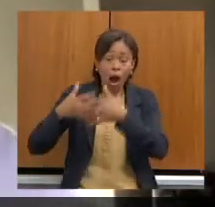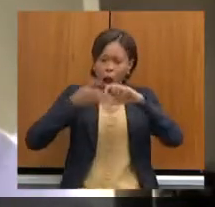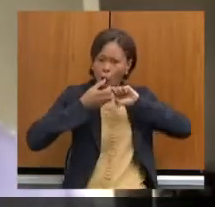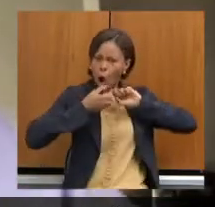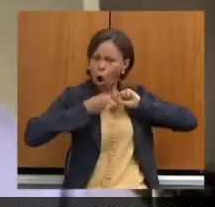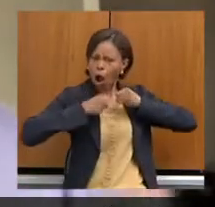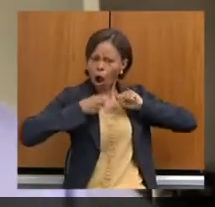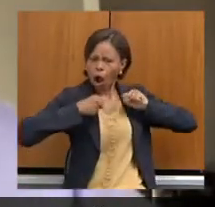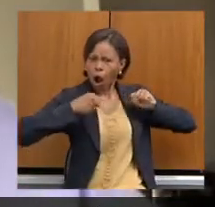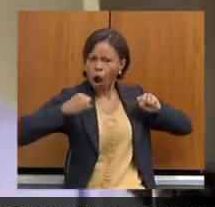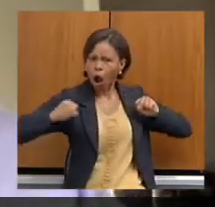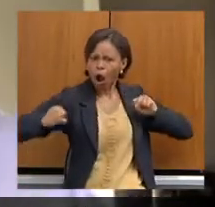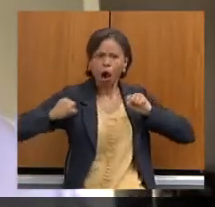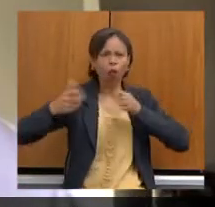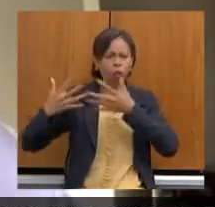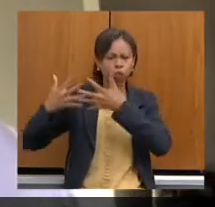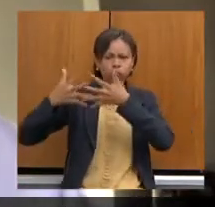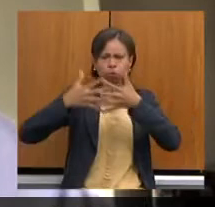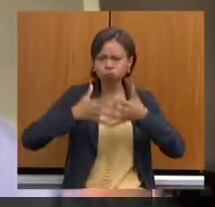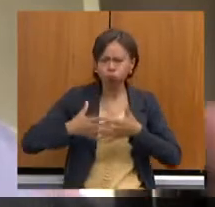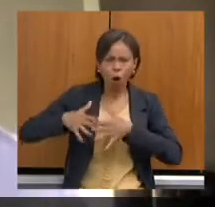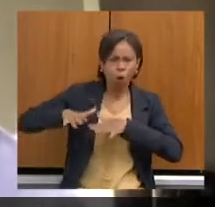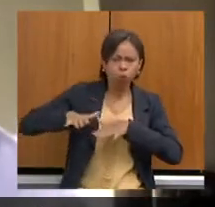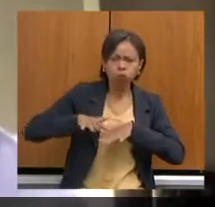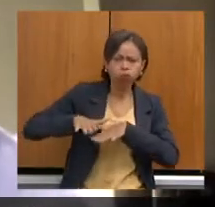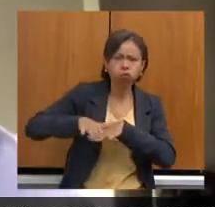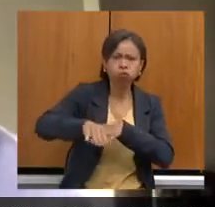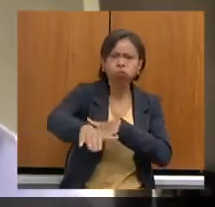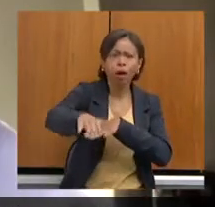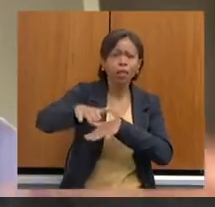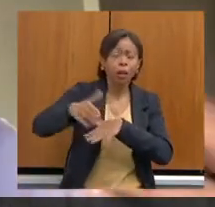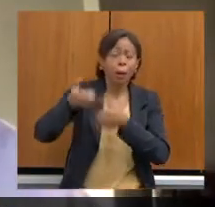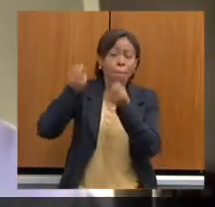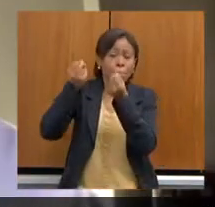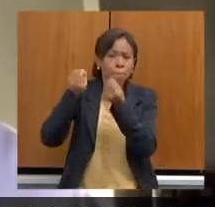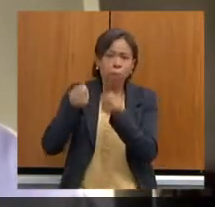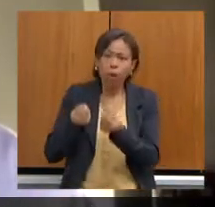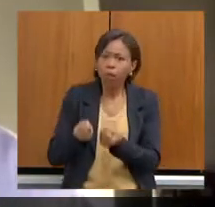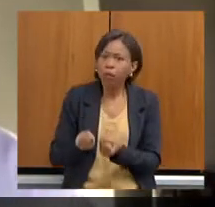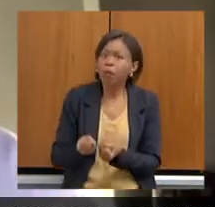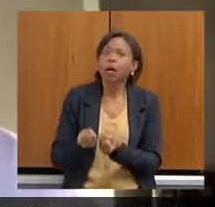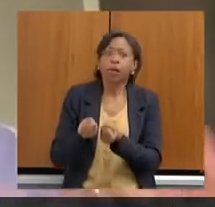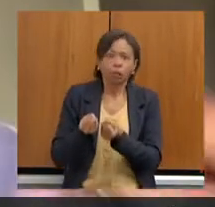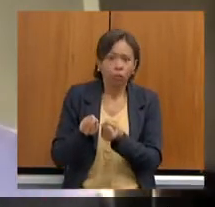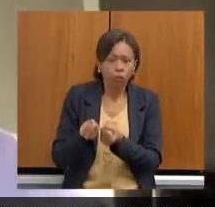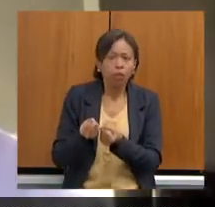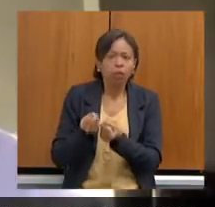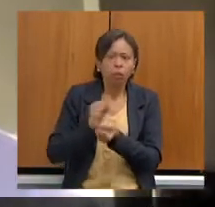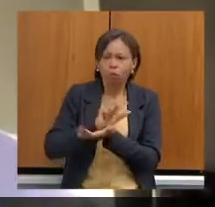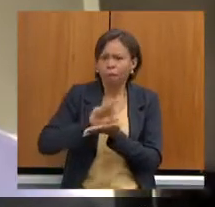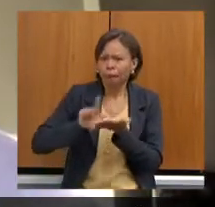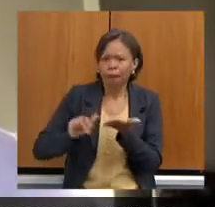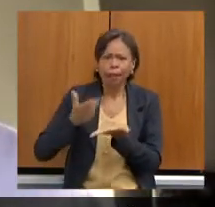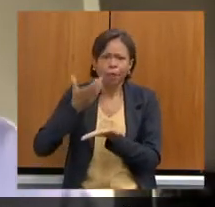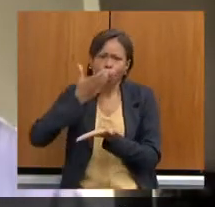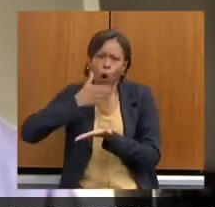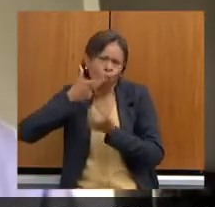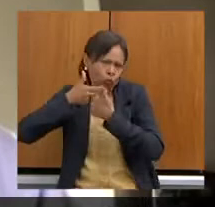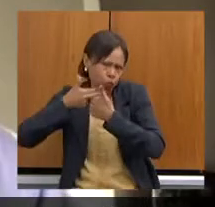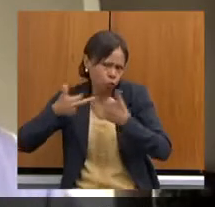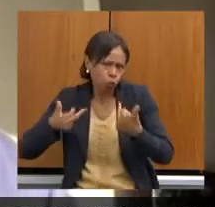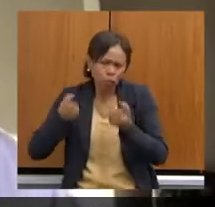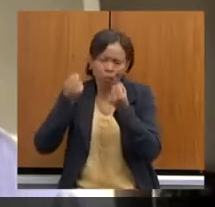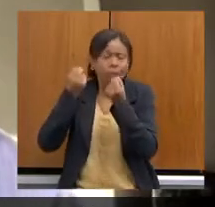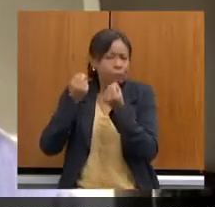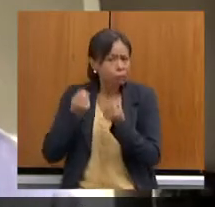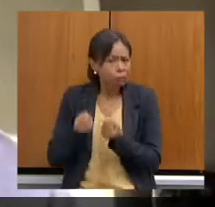vinha com o Balaio de banana atrás não cabeça com toneladas de banana toneladas de fruta e essas frutas